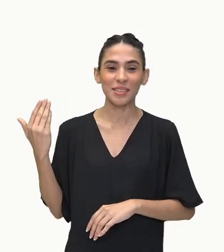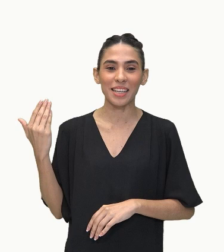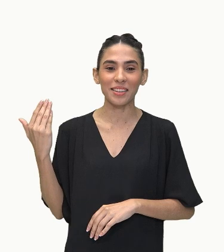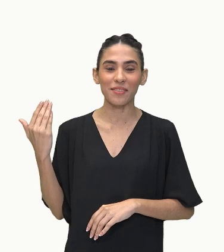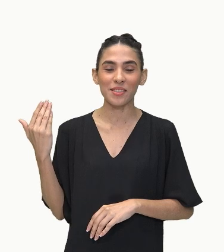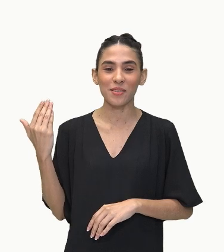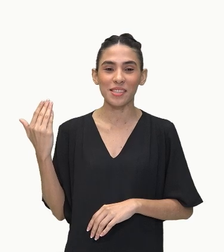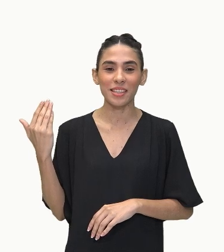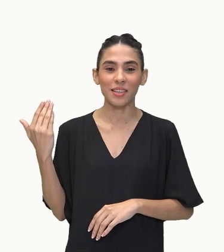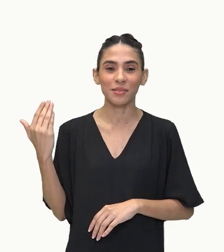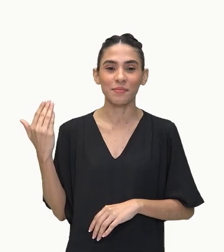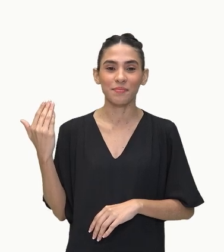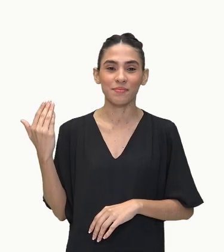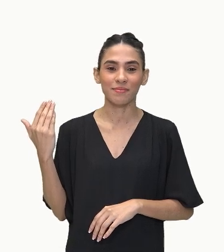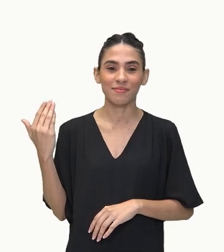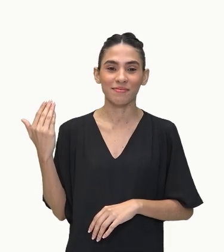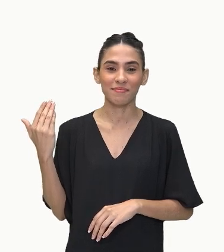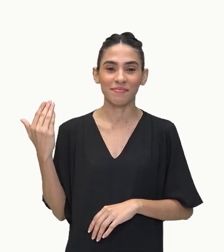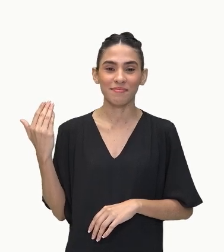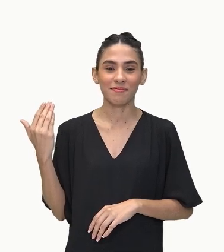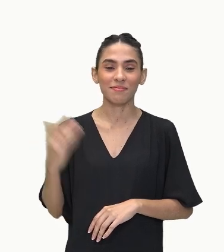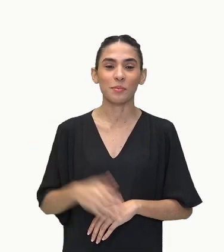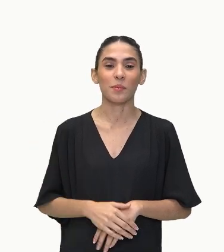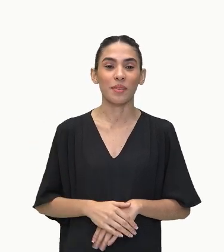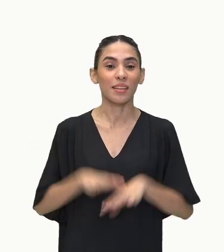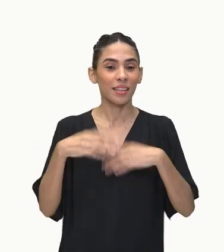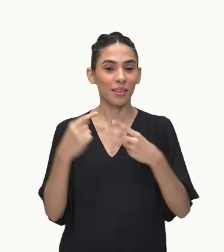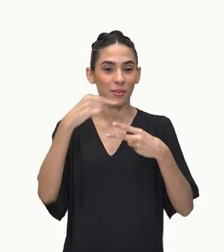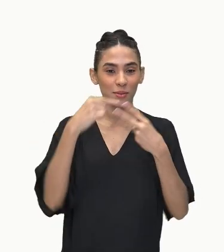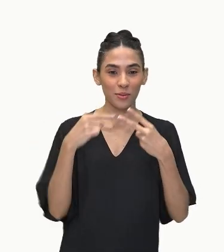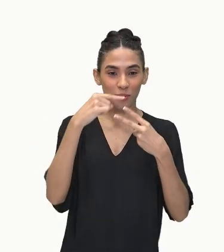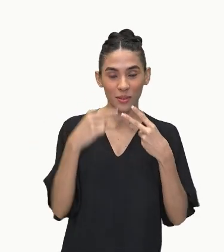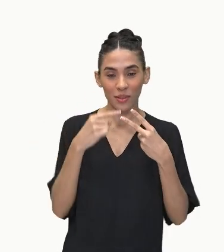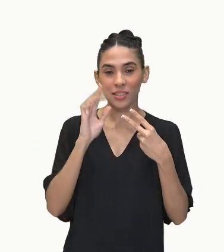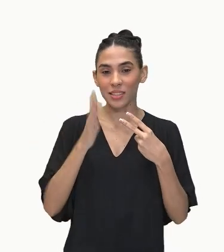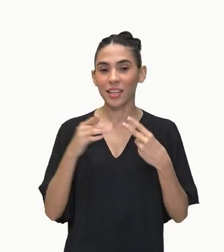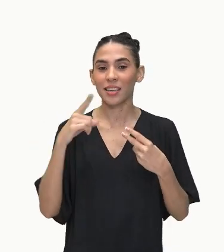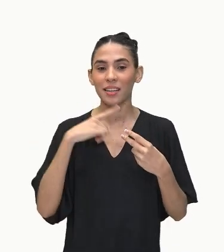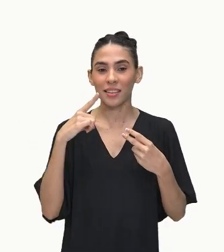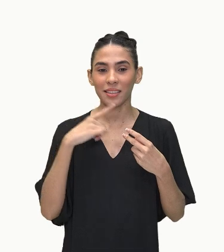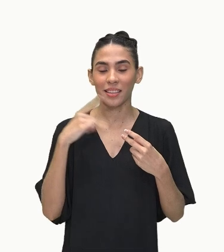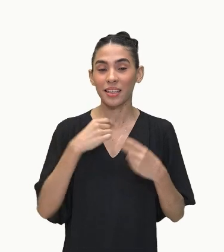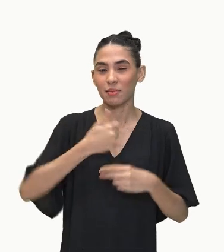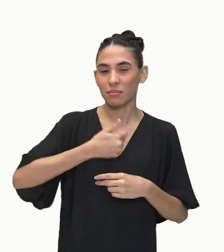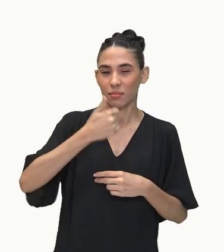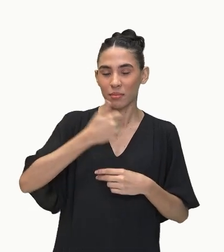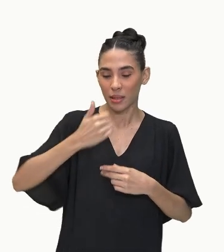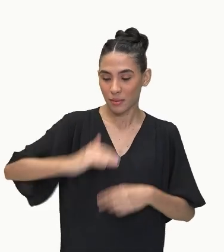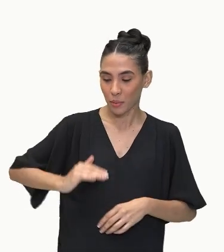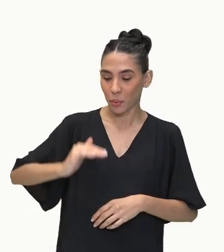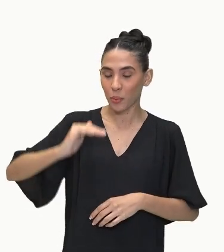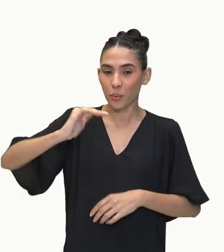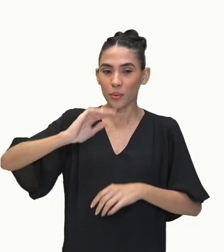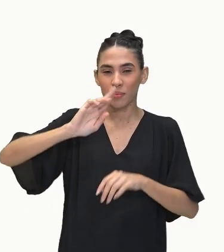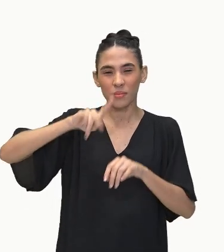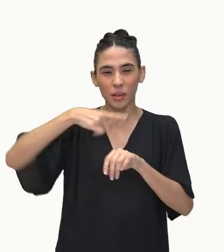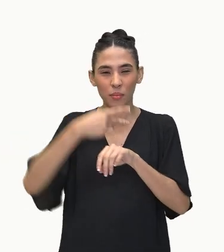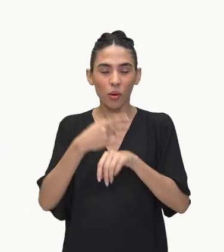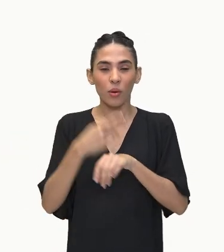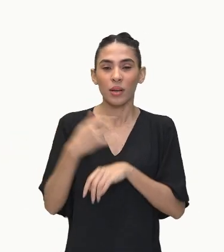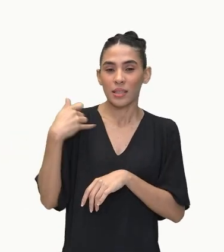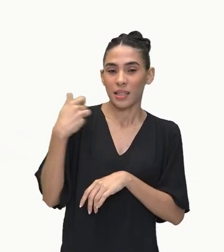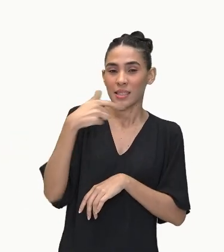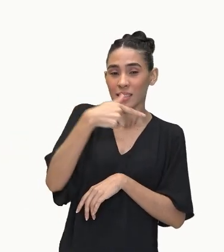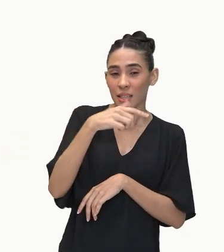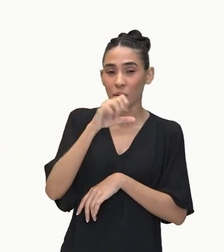essenciais e não essenciais. Sendo que esses dois aqui a gente tem na primeira infância, mas a partir lá pelos 7, 8